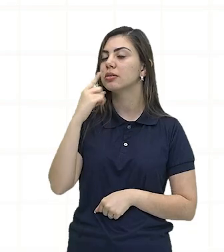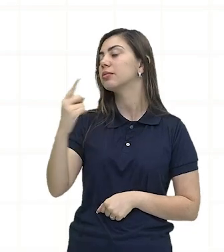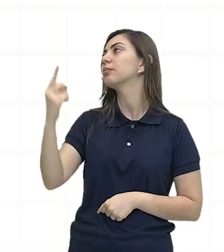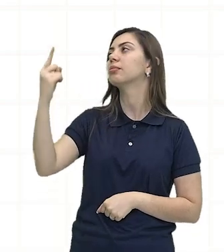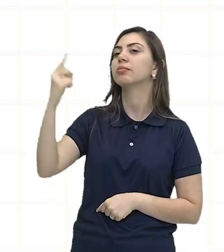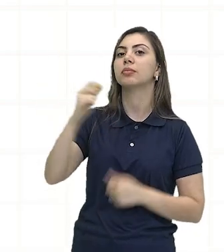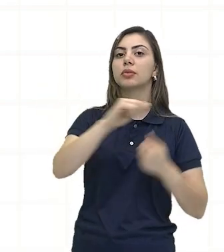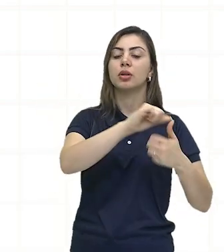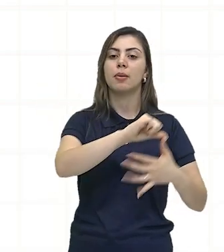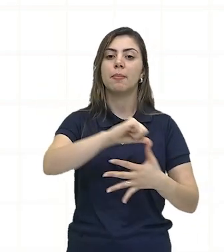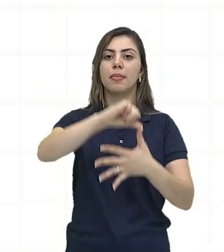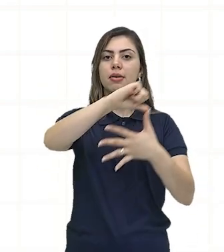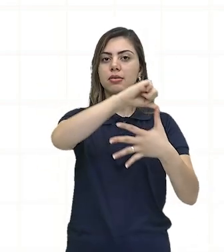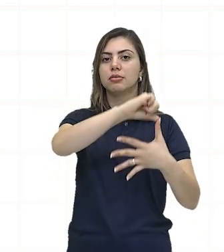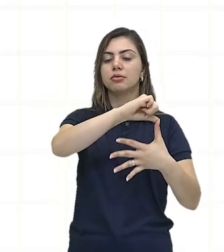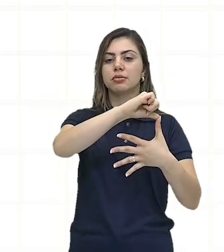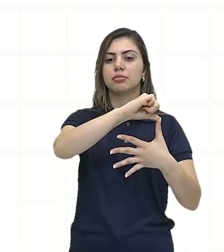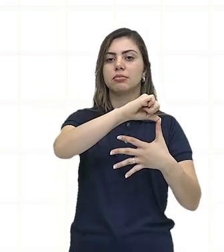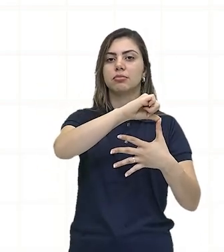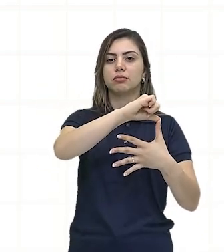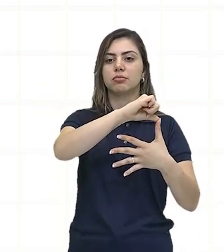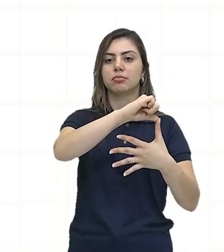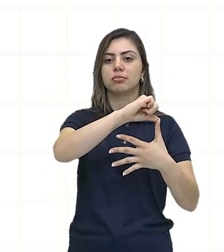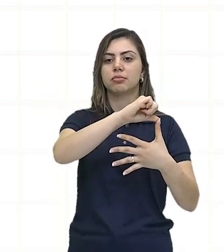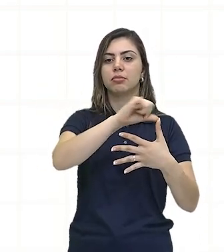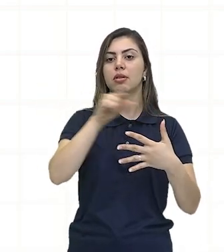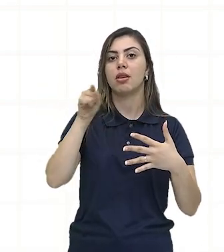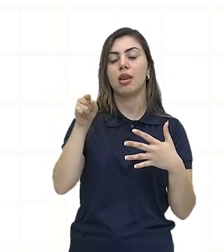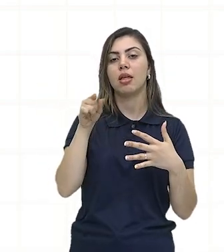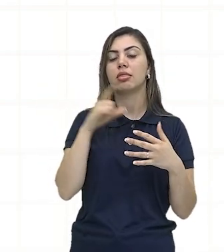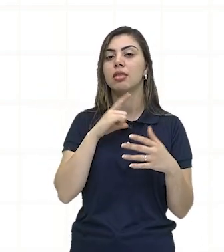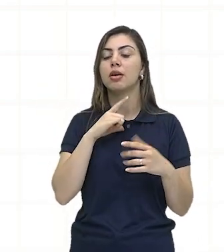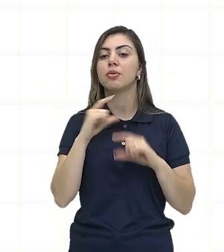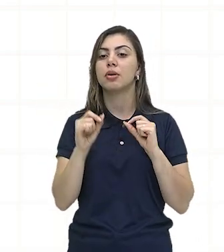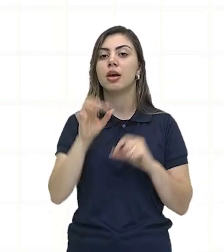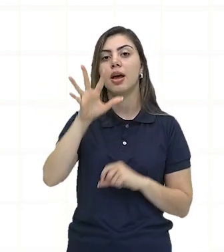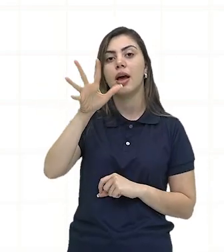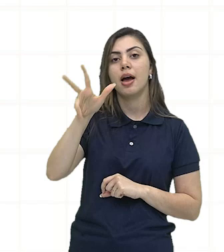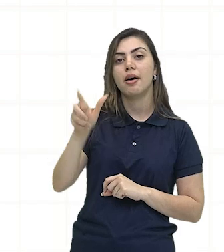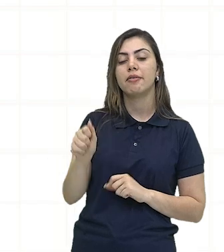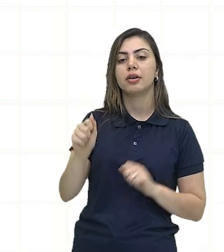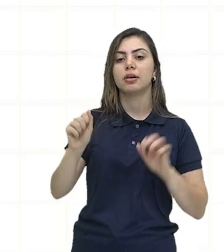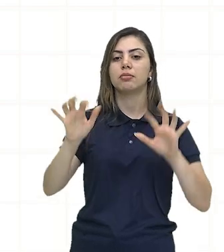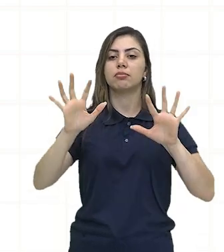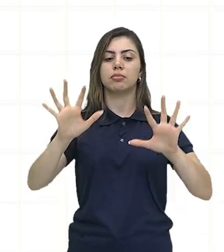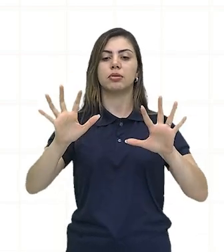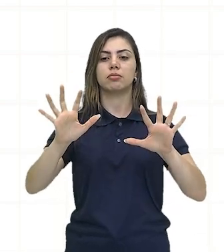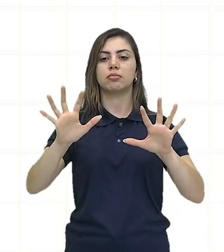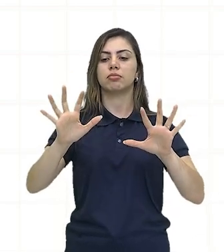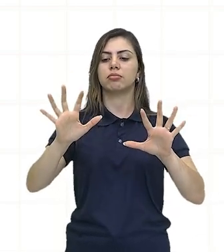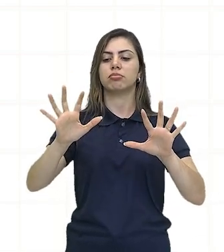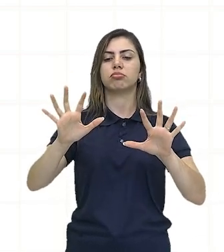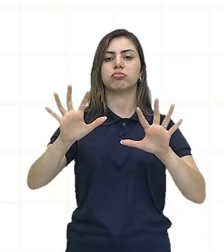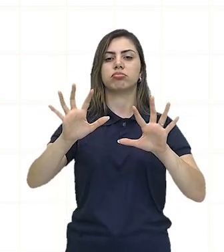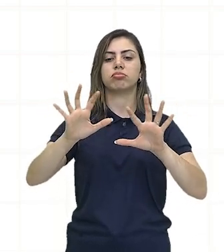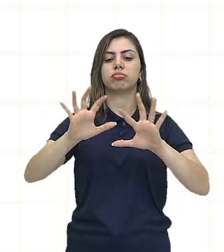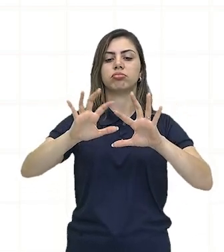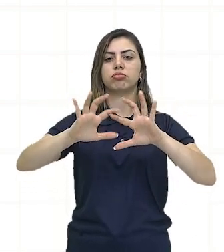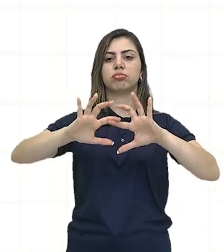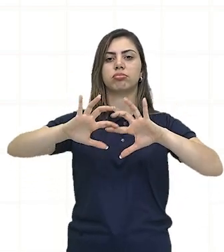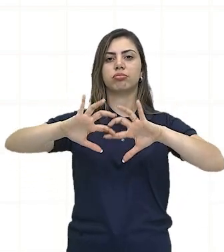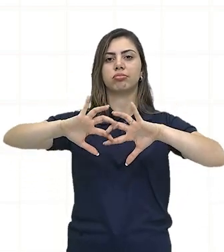contorno da América do Sul com o contorno do continente africano. onde